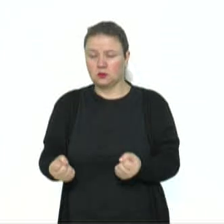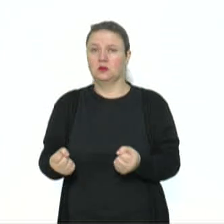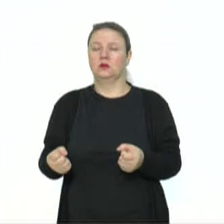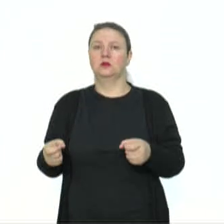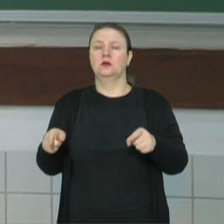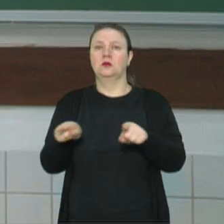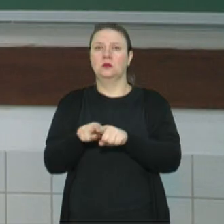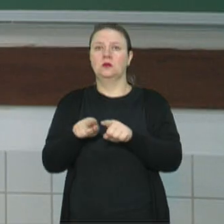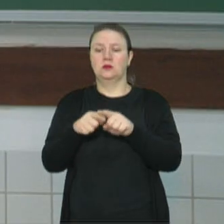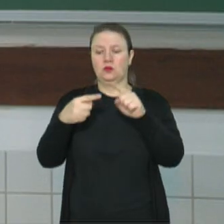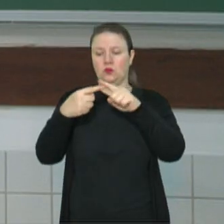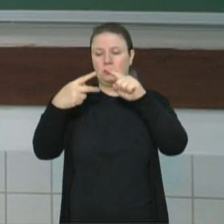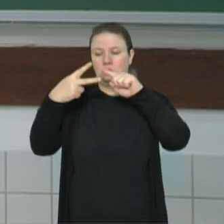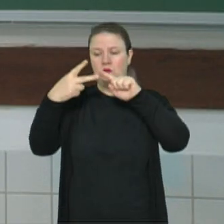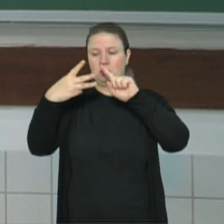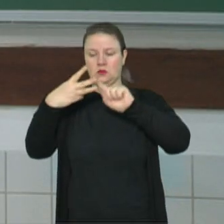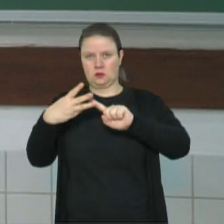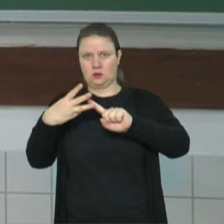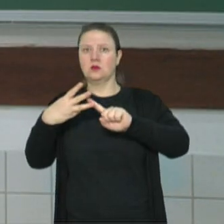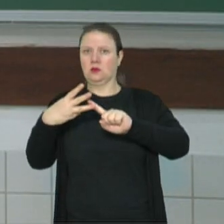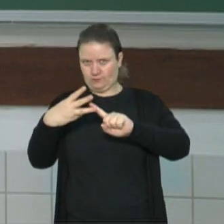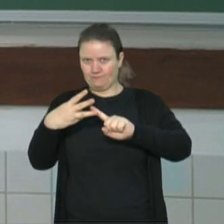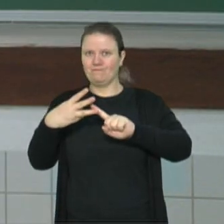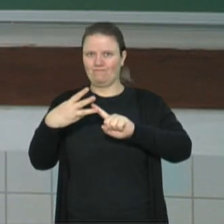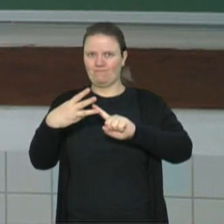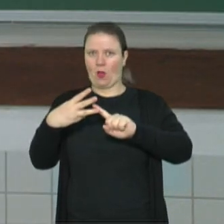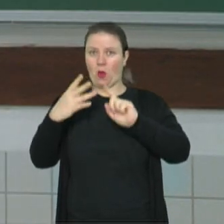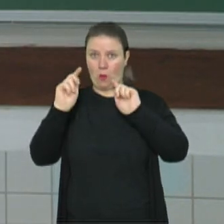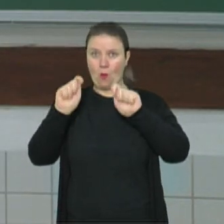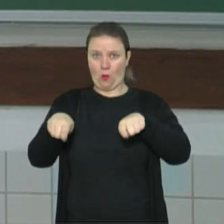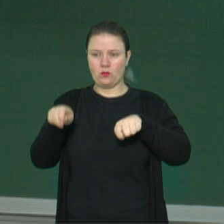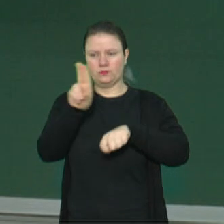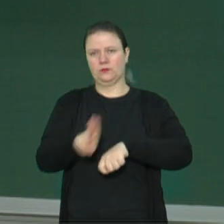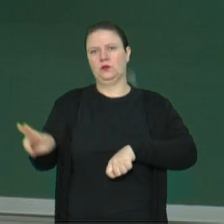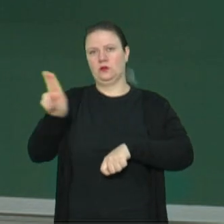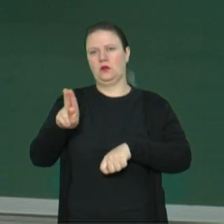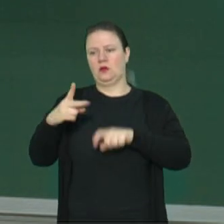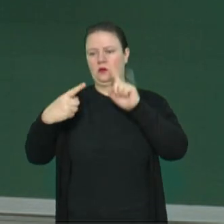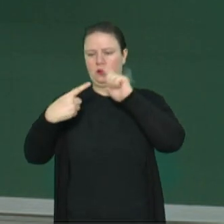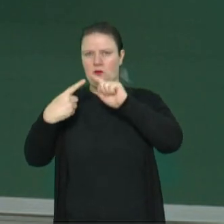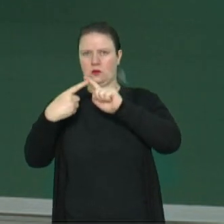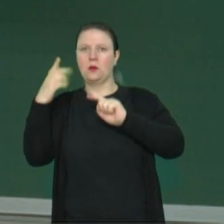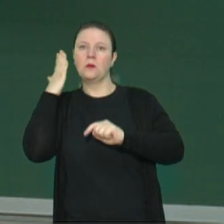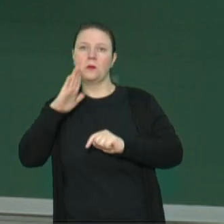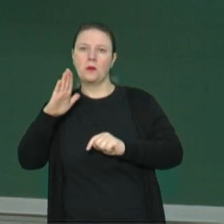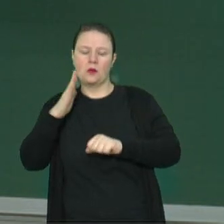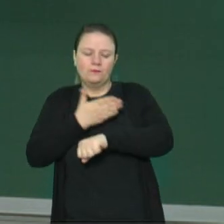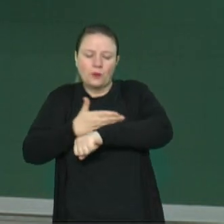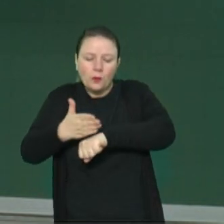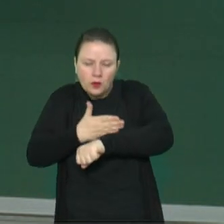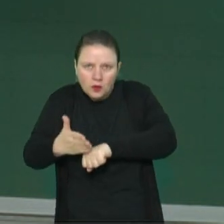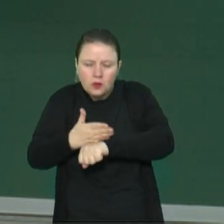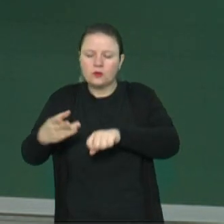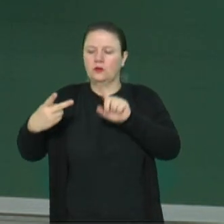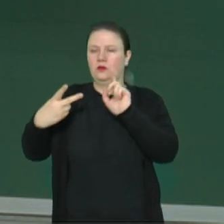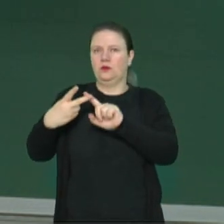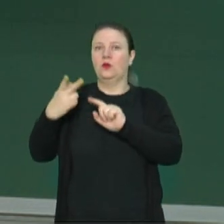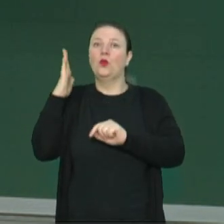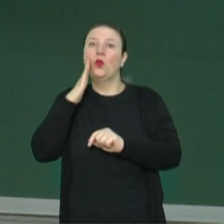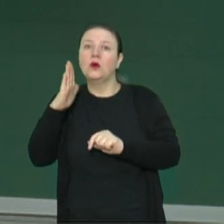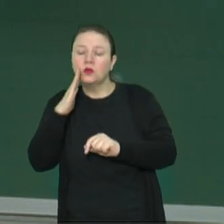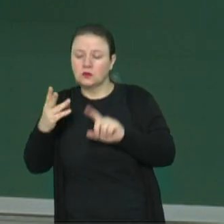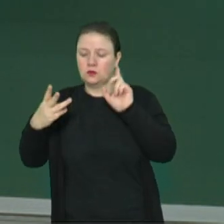competições, existem três cores que são aceitas de kimonos em competição, que é o branco, o azul royal e o preto. Então são as três